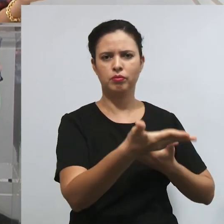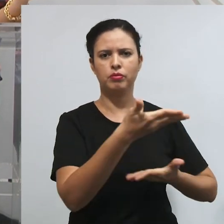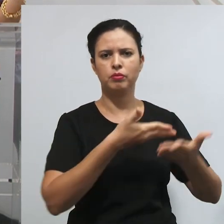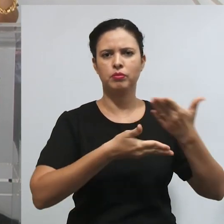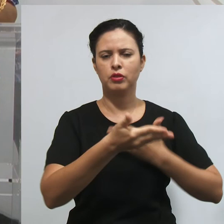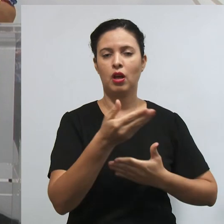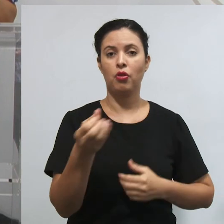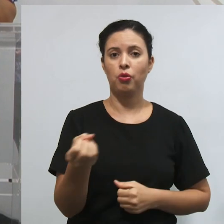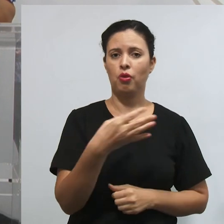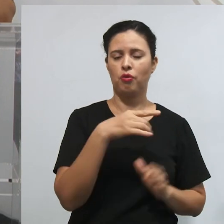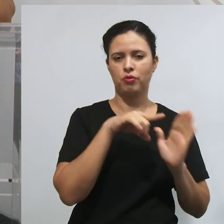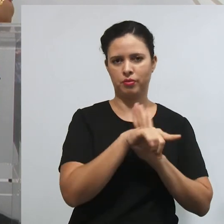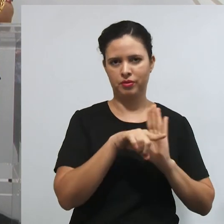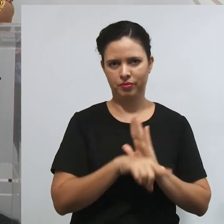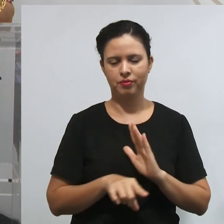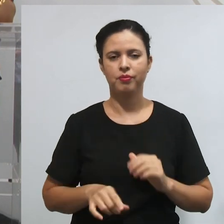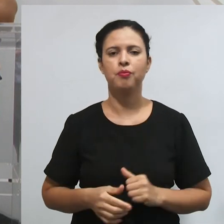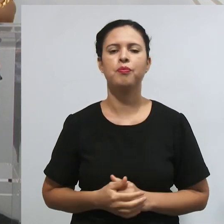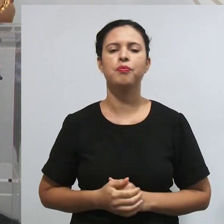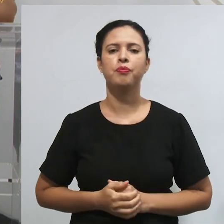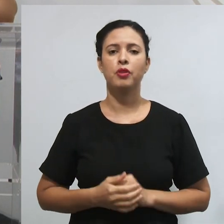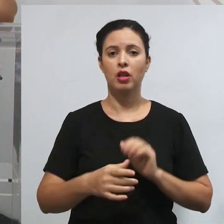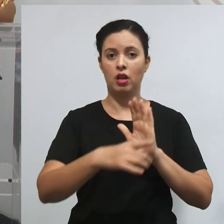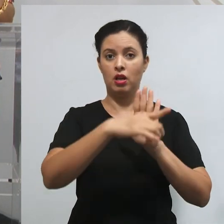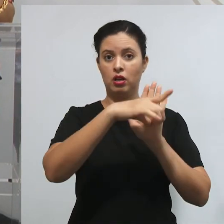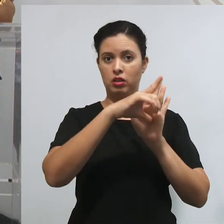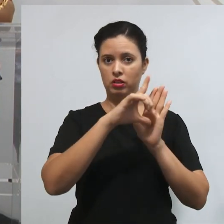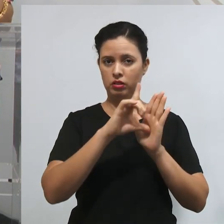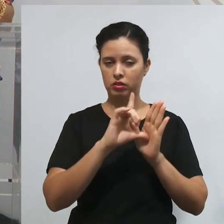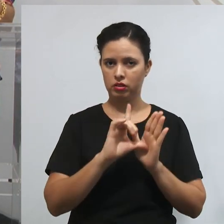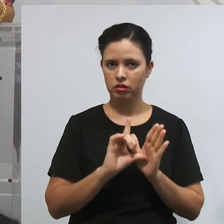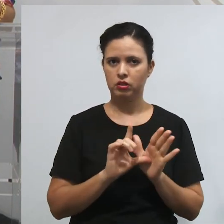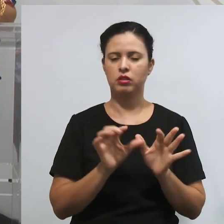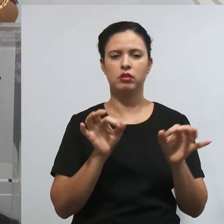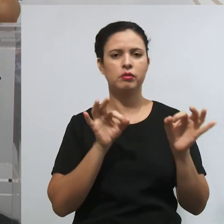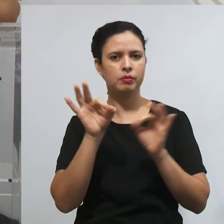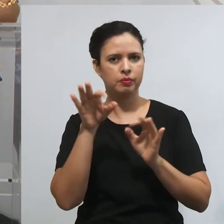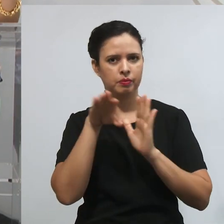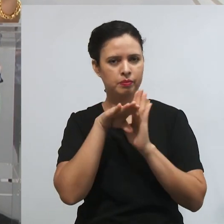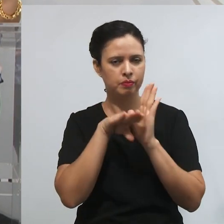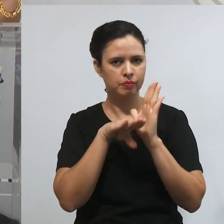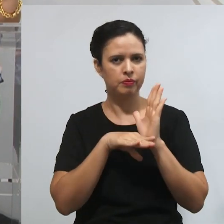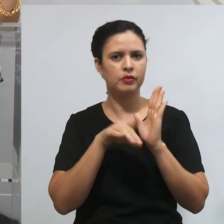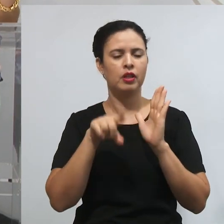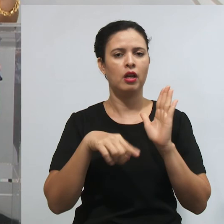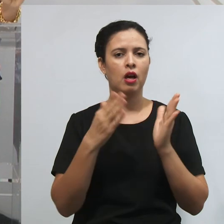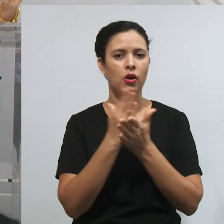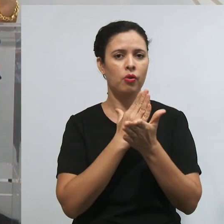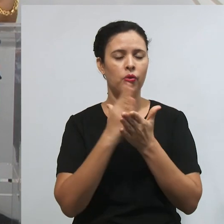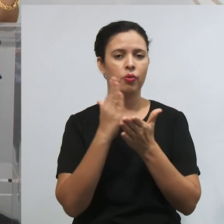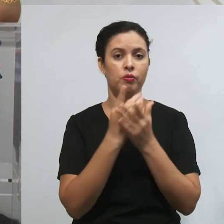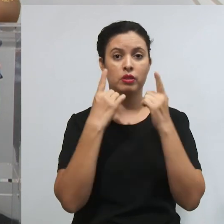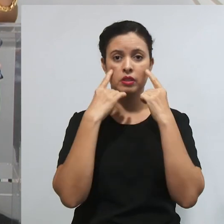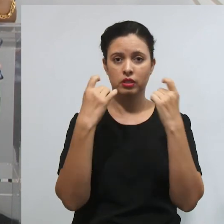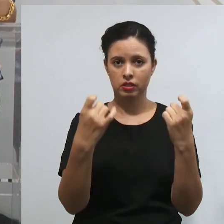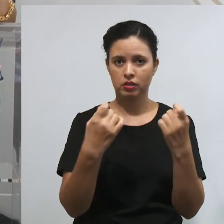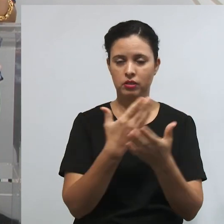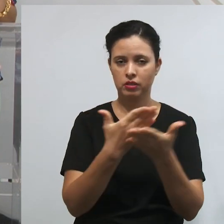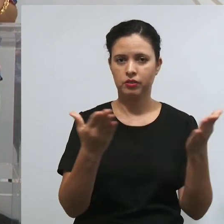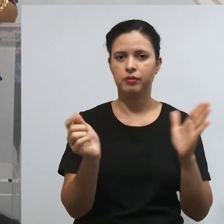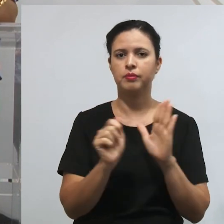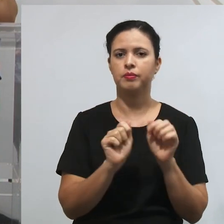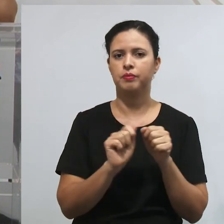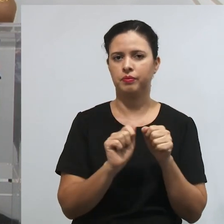novas perguntas. Então, nesse momento do planejamento, são algumas perguntas interessantes que você vai